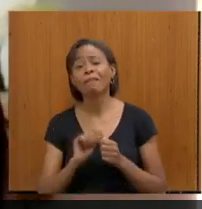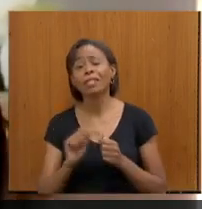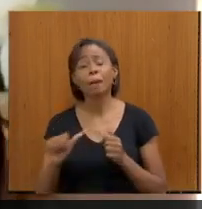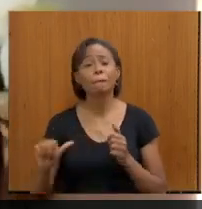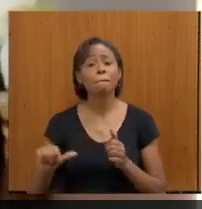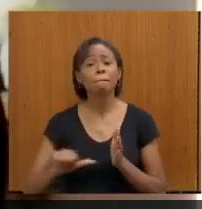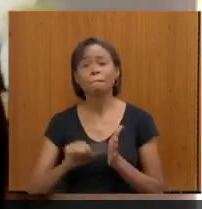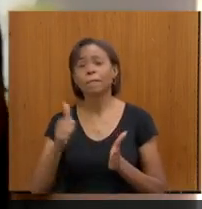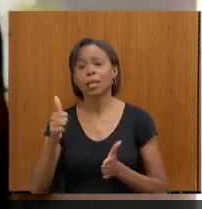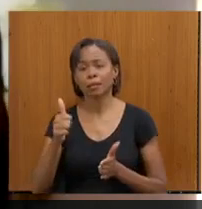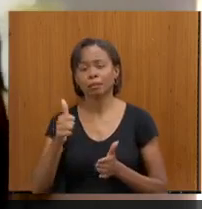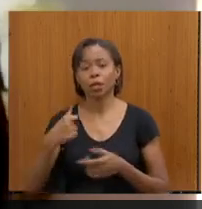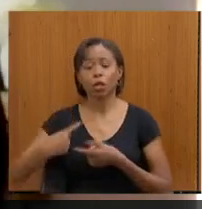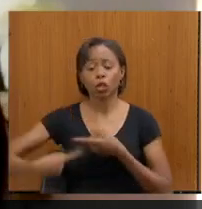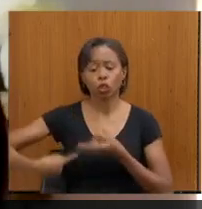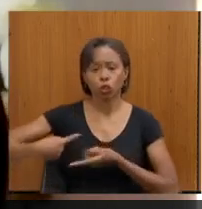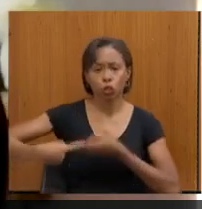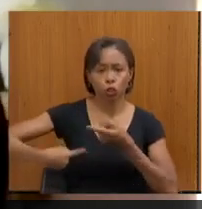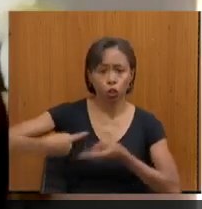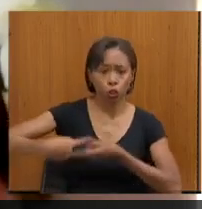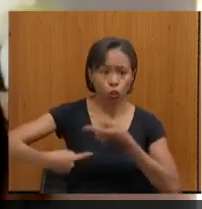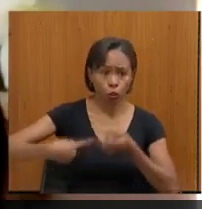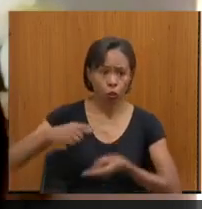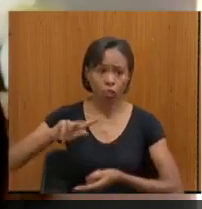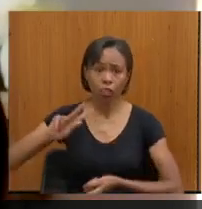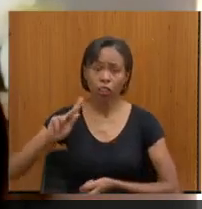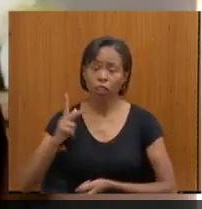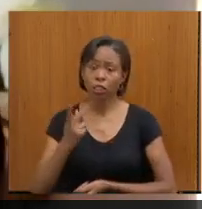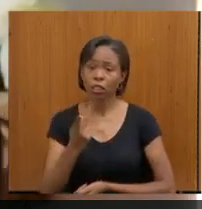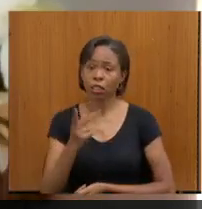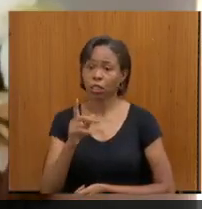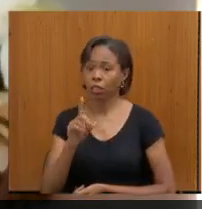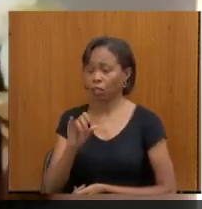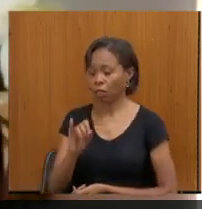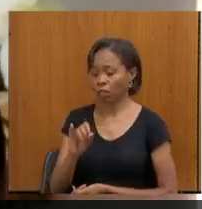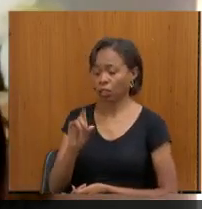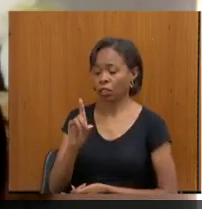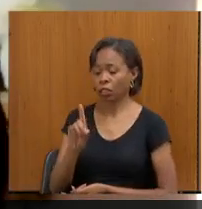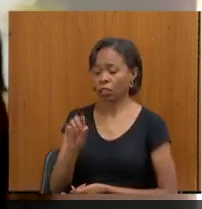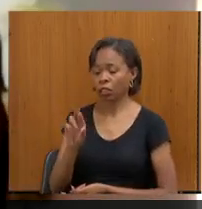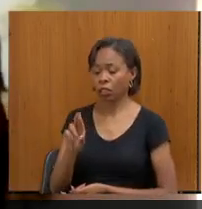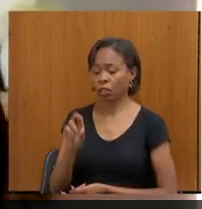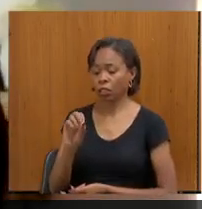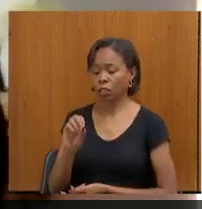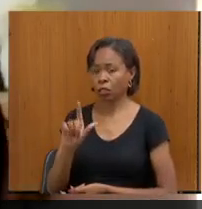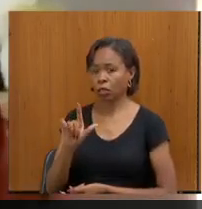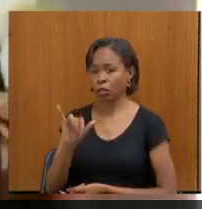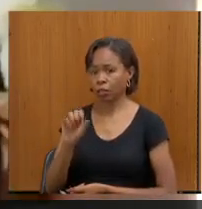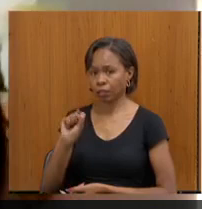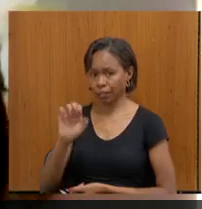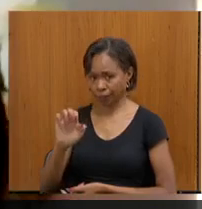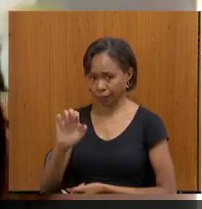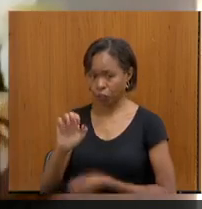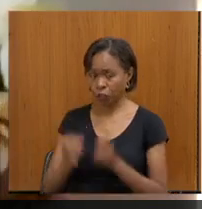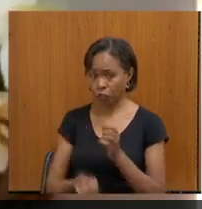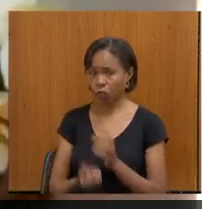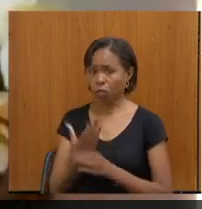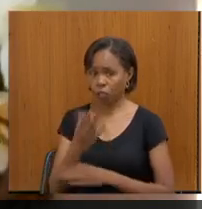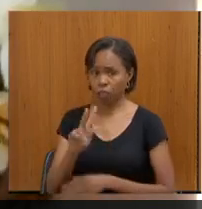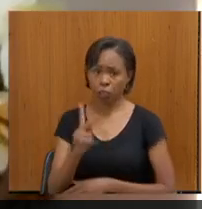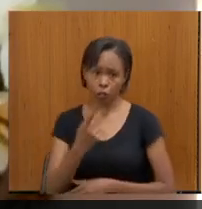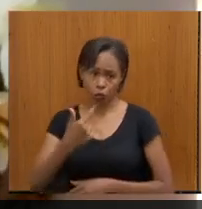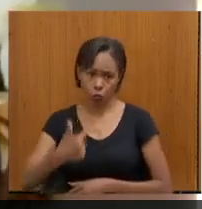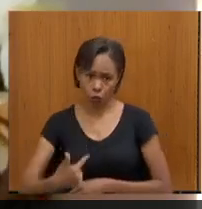geradora de Hidrólise para produzir hidrogênio bem o Itaipu binacional e